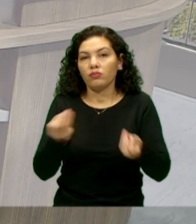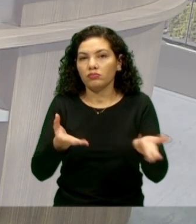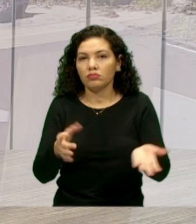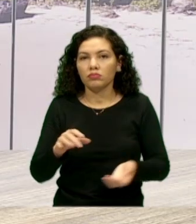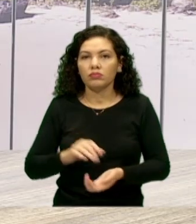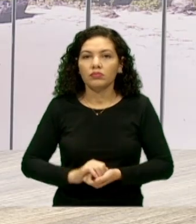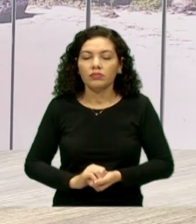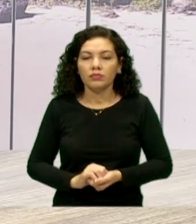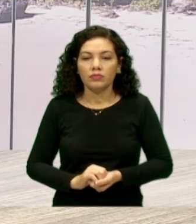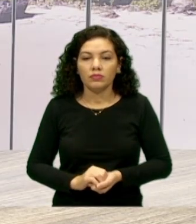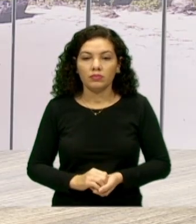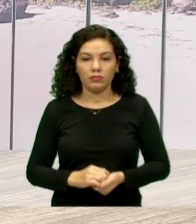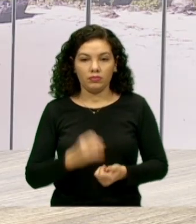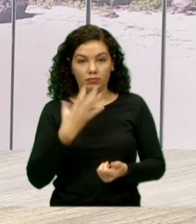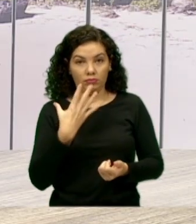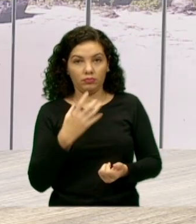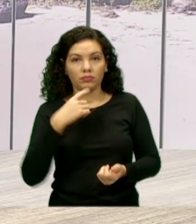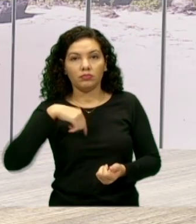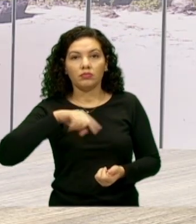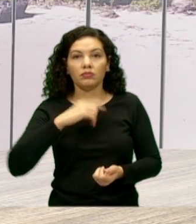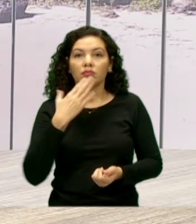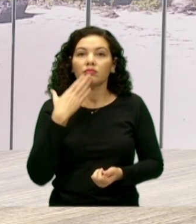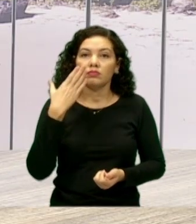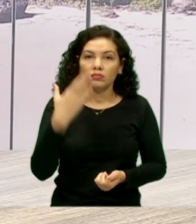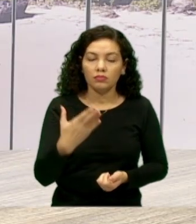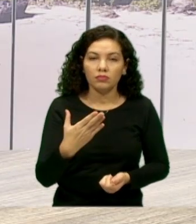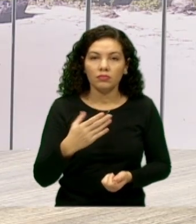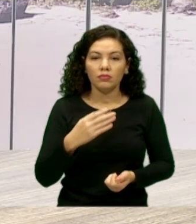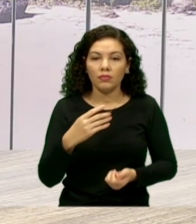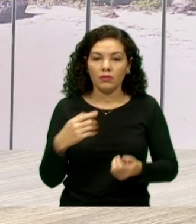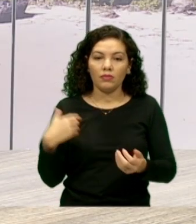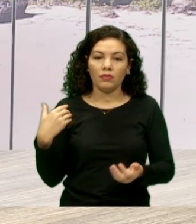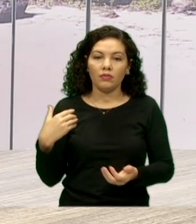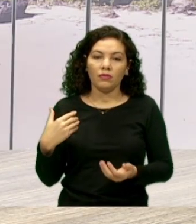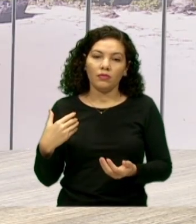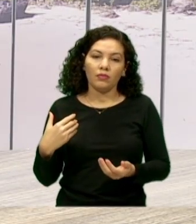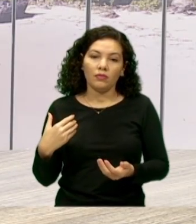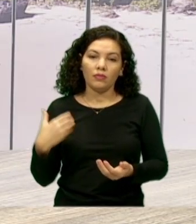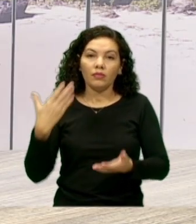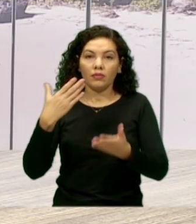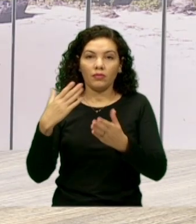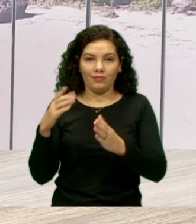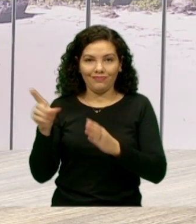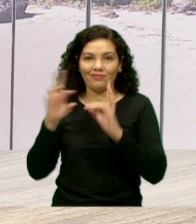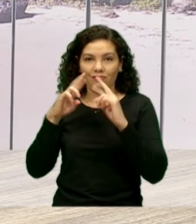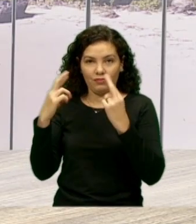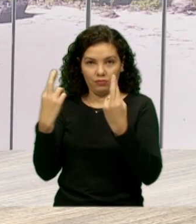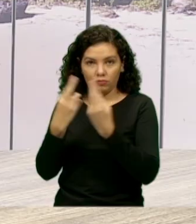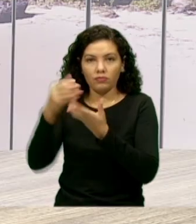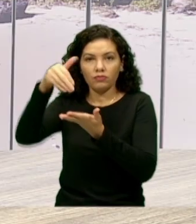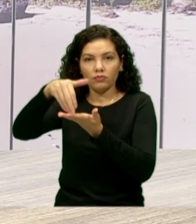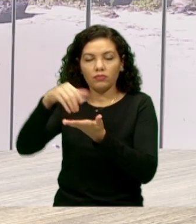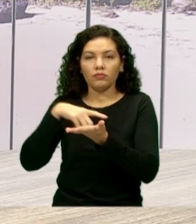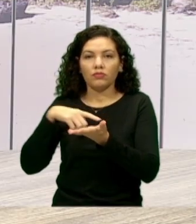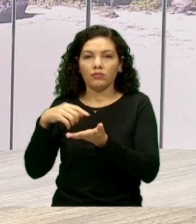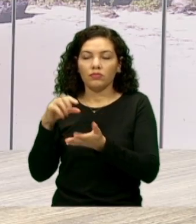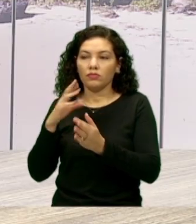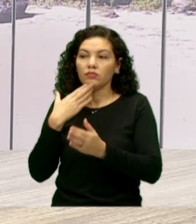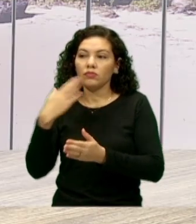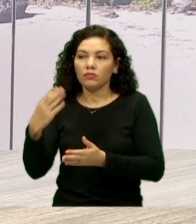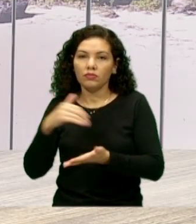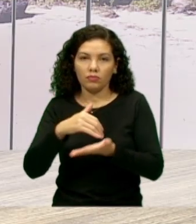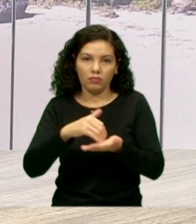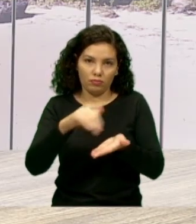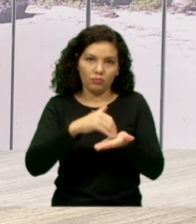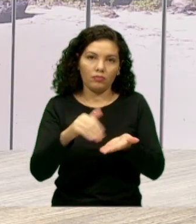Bom, o que nós pedimos até na última reunião, até a Secretaria nos